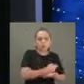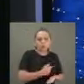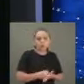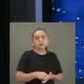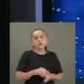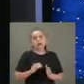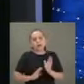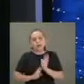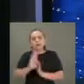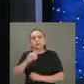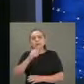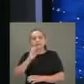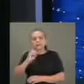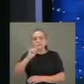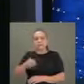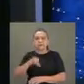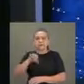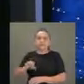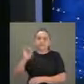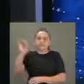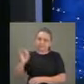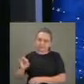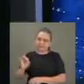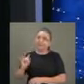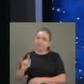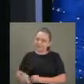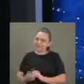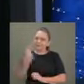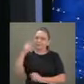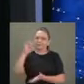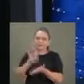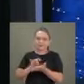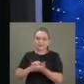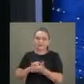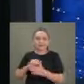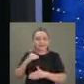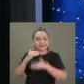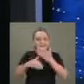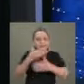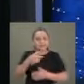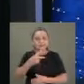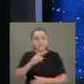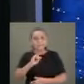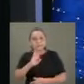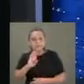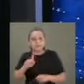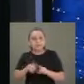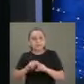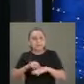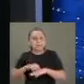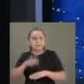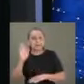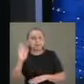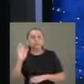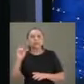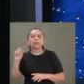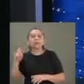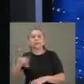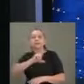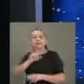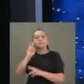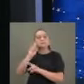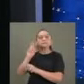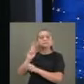0,9% Um dos fatores do crescimento do PIB acima do esperado